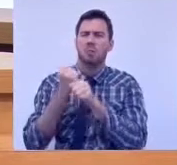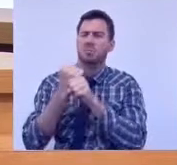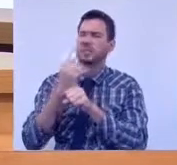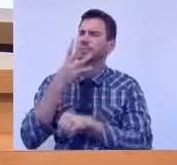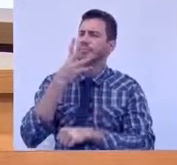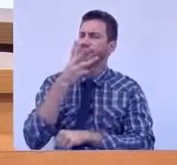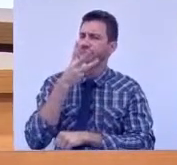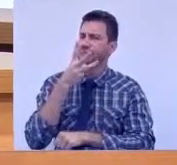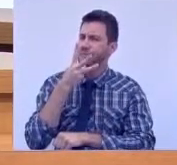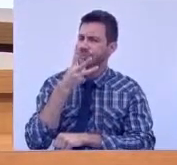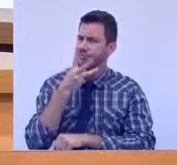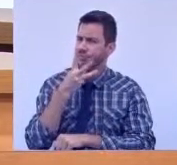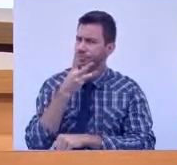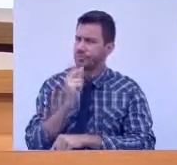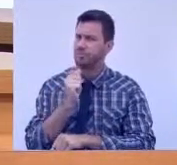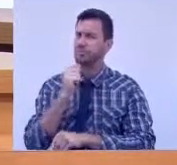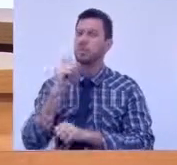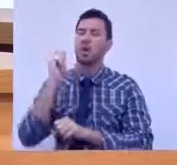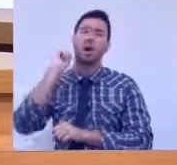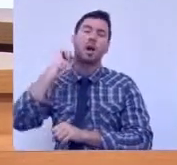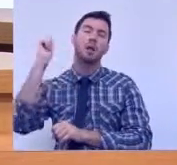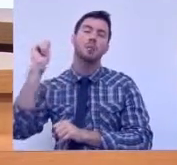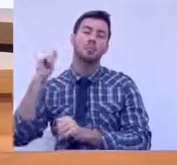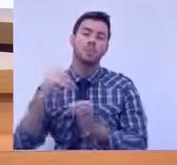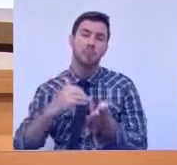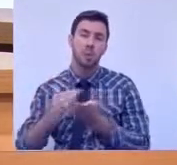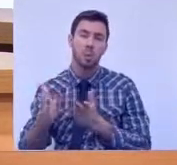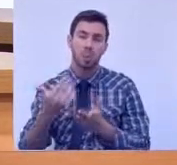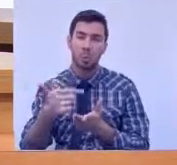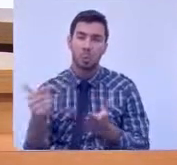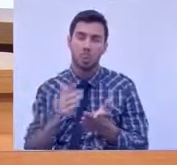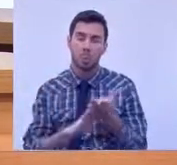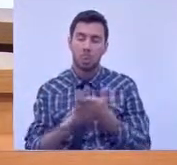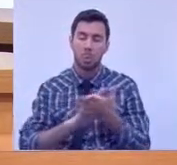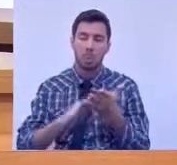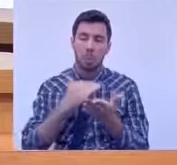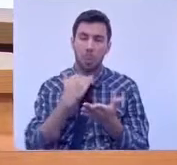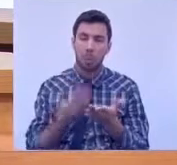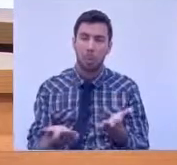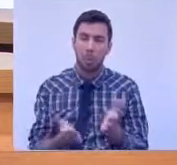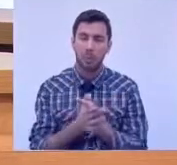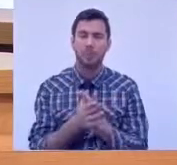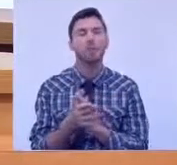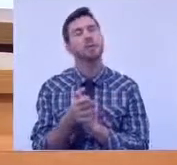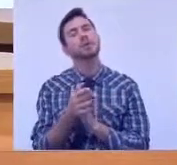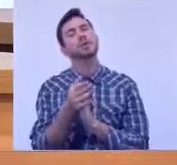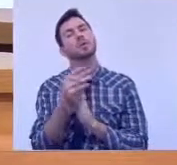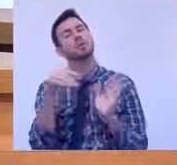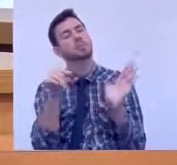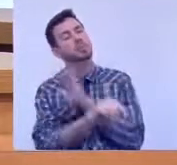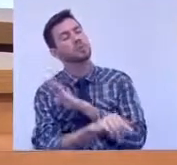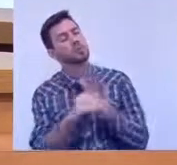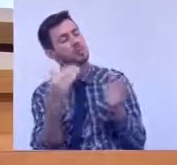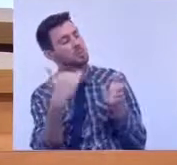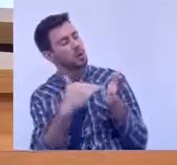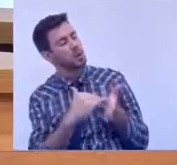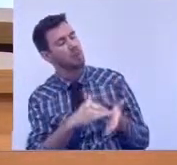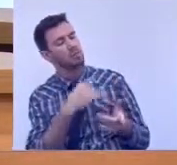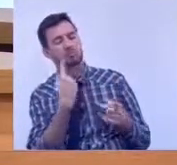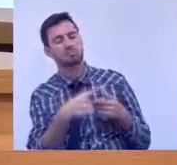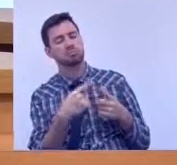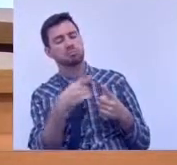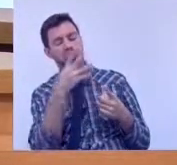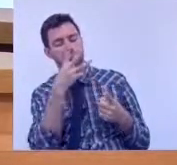morosa. Essa obra está desde abril e está aí apenas levantando as paredes. Eu fui perguntar para o secretário por que de tanta